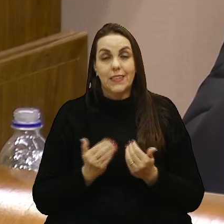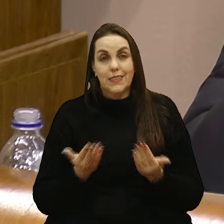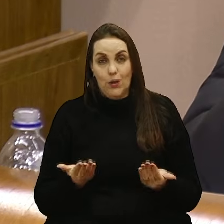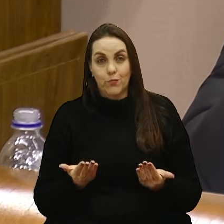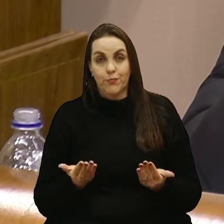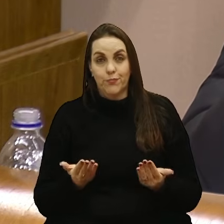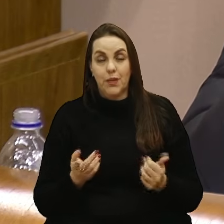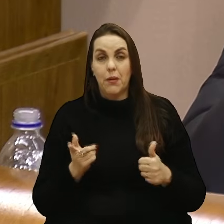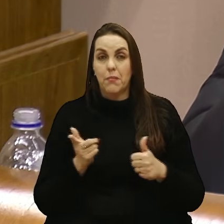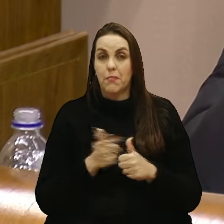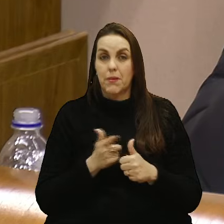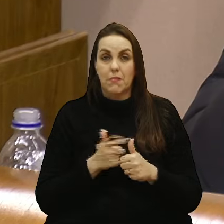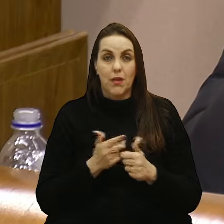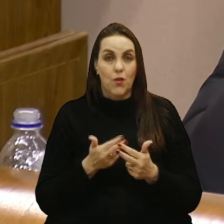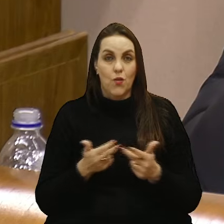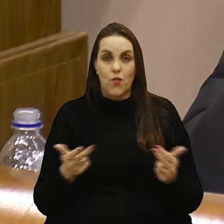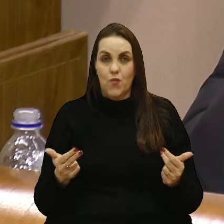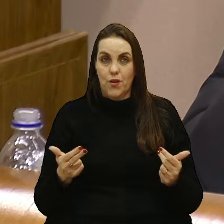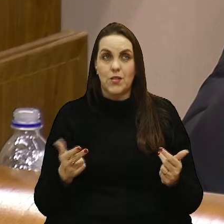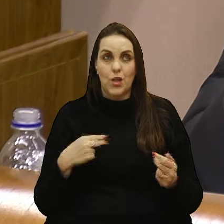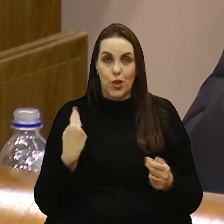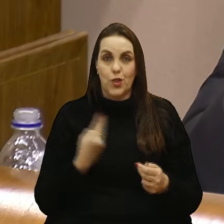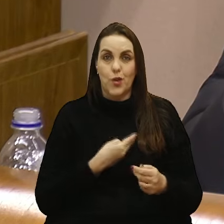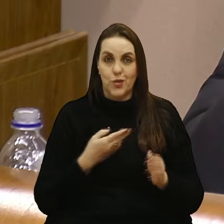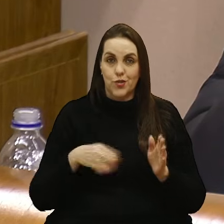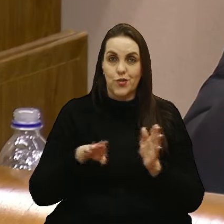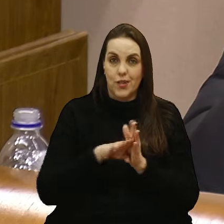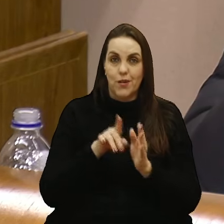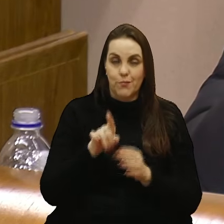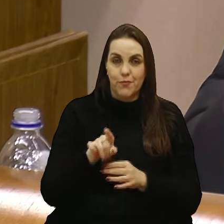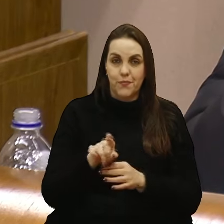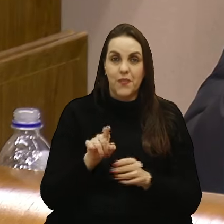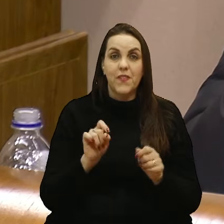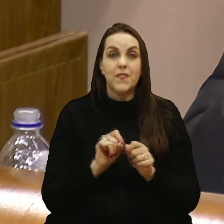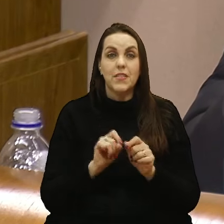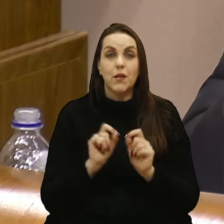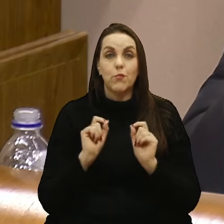primeira coisa que nós, quando nós chegamos lá, nós fizemos foi